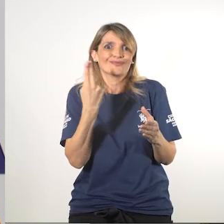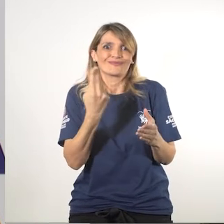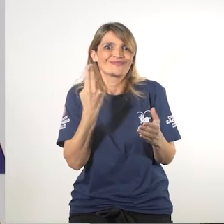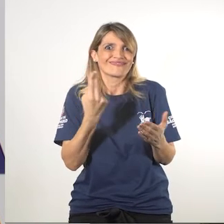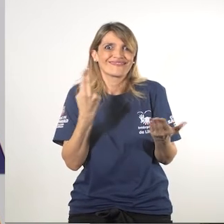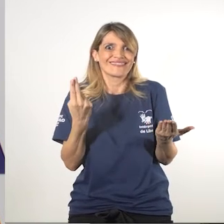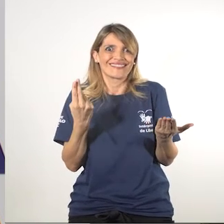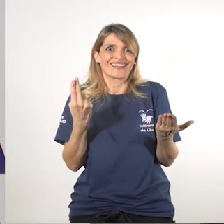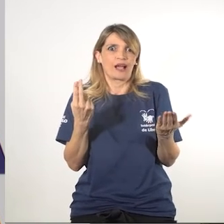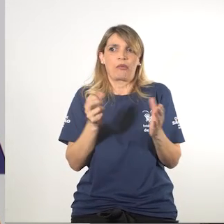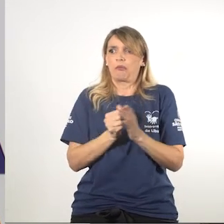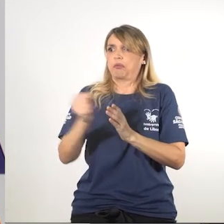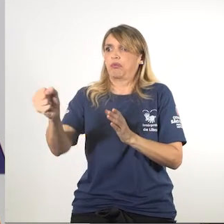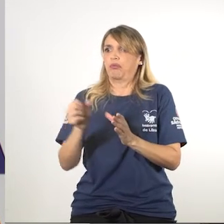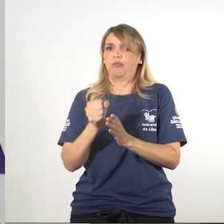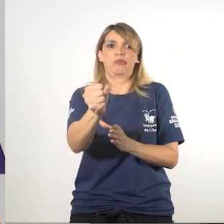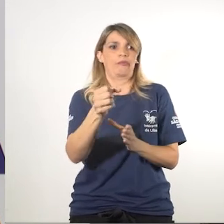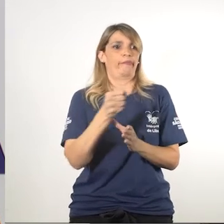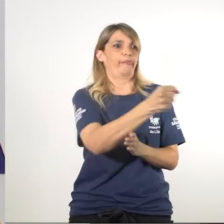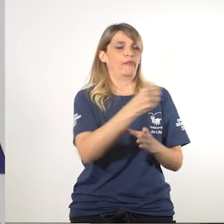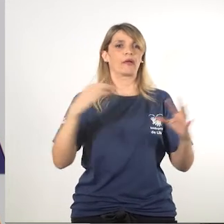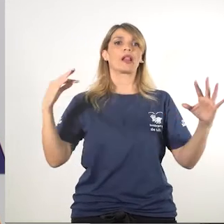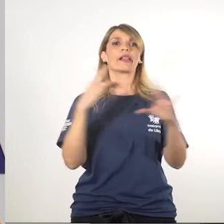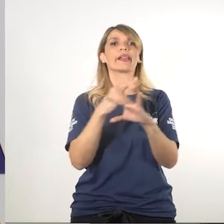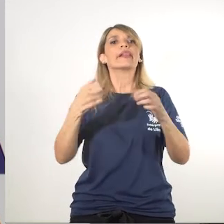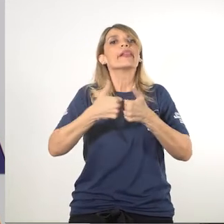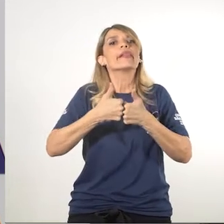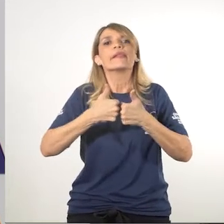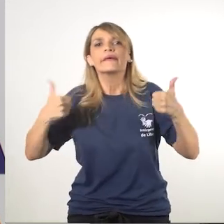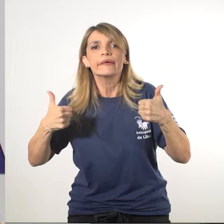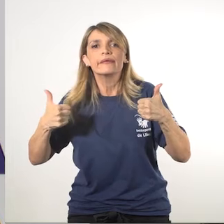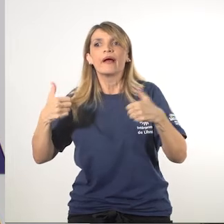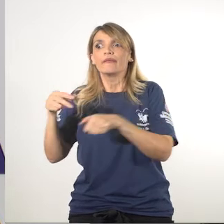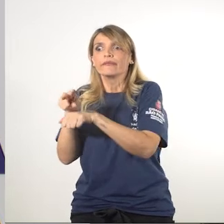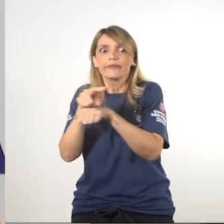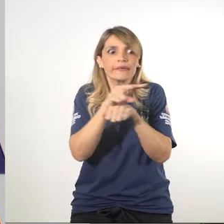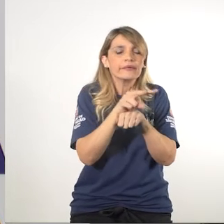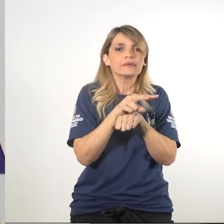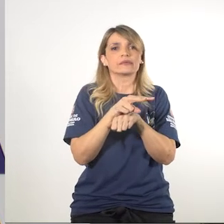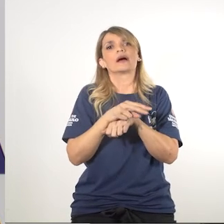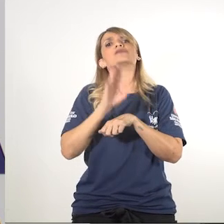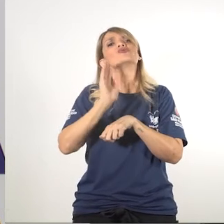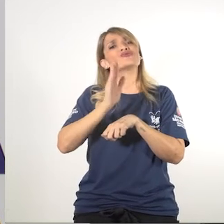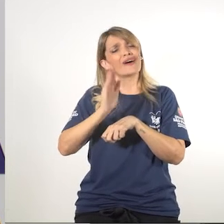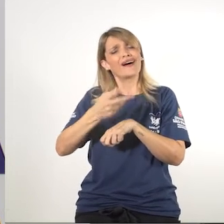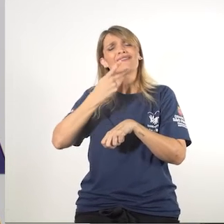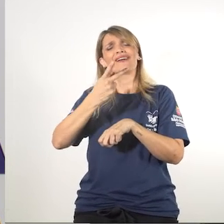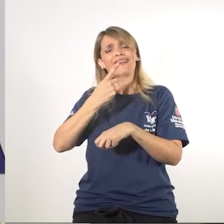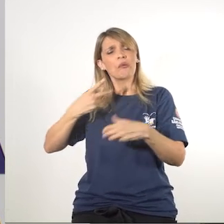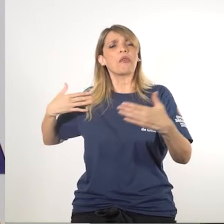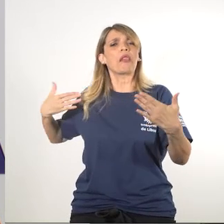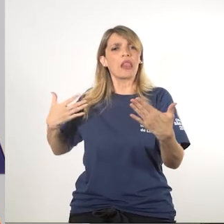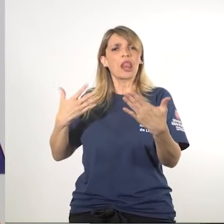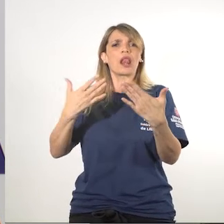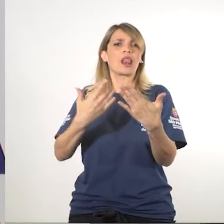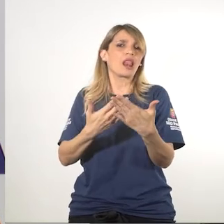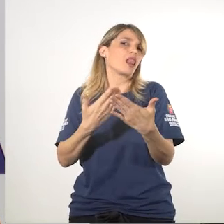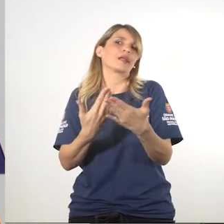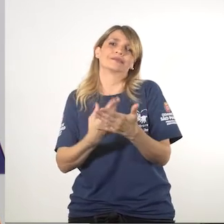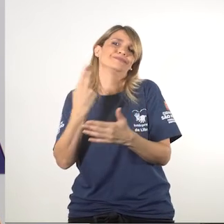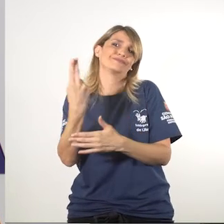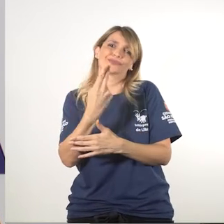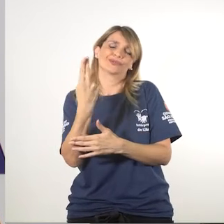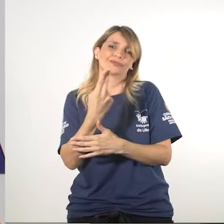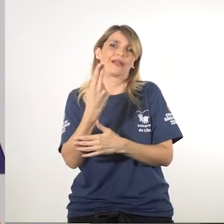tem como implementar um lockdown, e isso eu venho dizendo há vários meses. isso não significa alinhamento com o